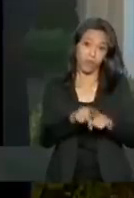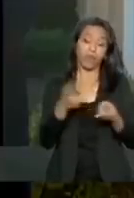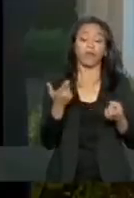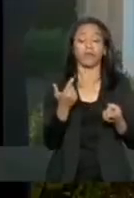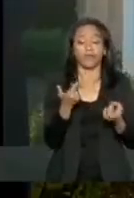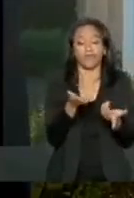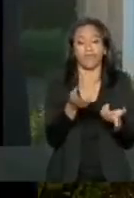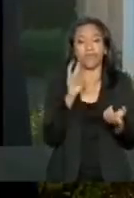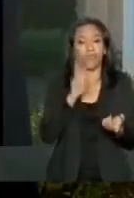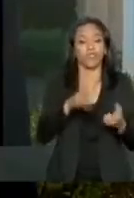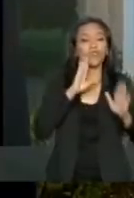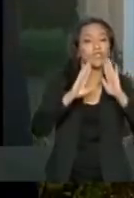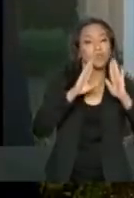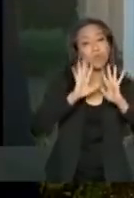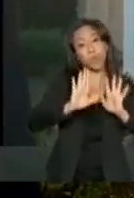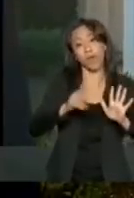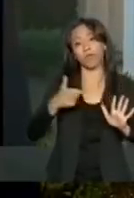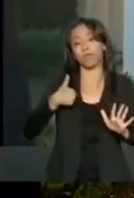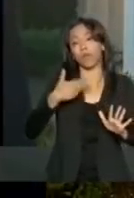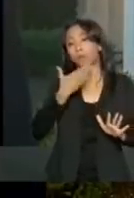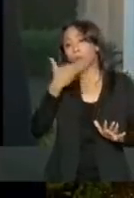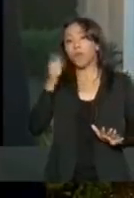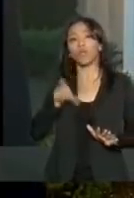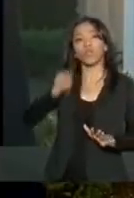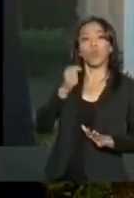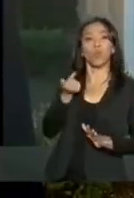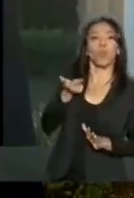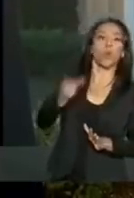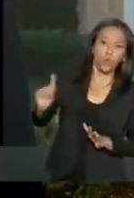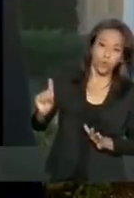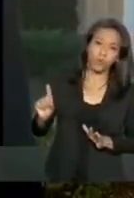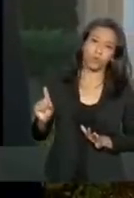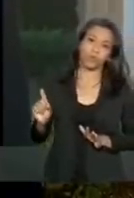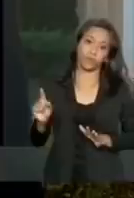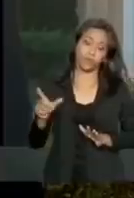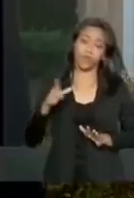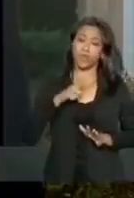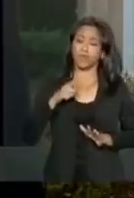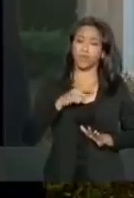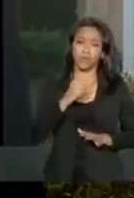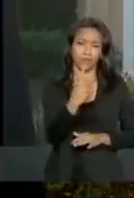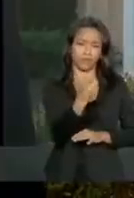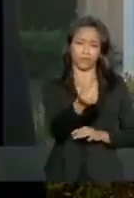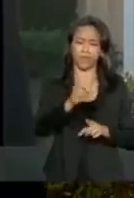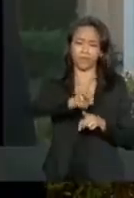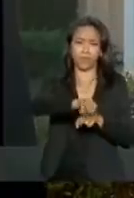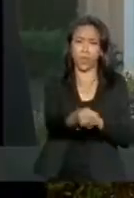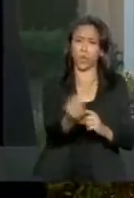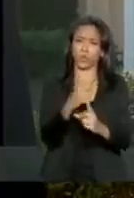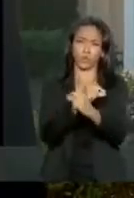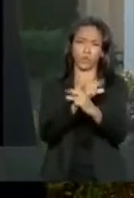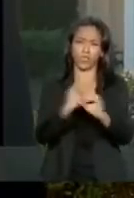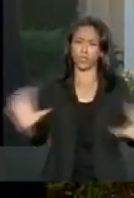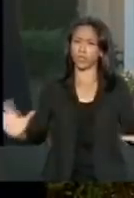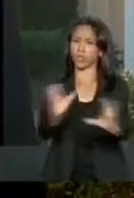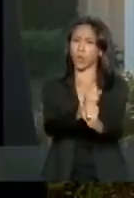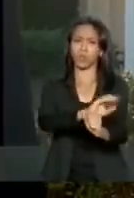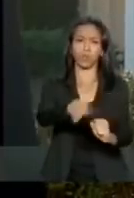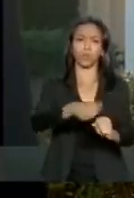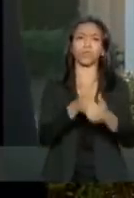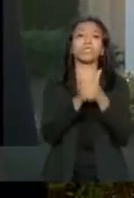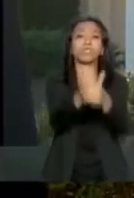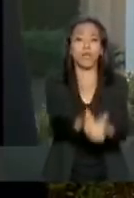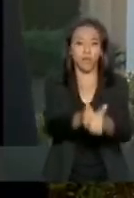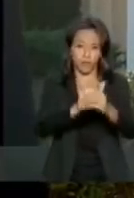plataforma. E em muitas plataformas temos 16 milhões quase no Twitter. Se somarem todas as plataformas, há mais de